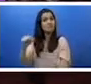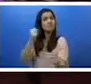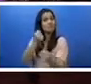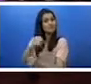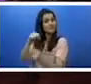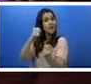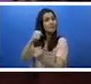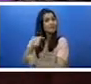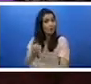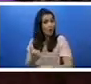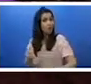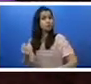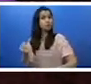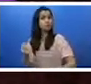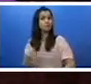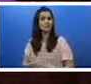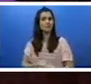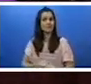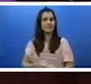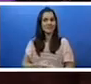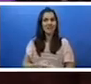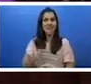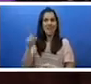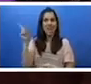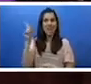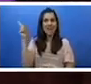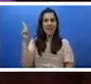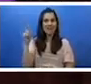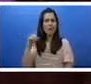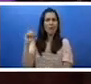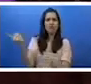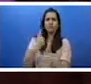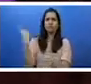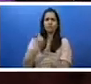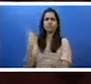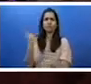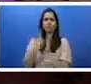aqui também, nessa parte que tem o furacão, tem o quê?